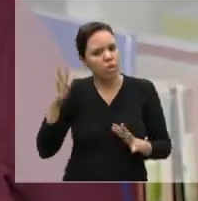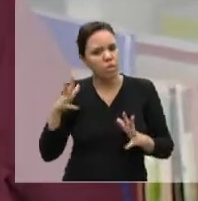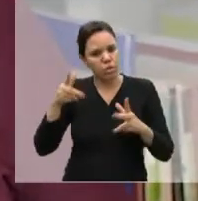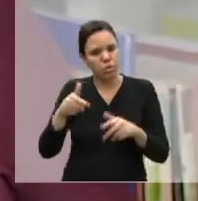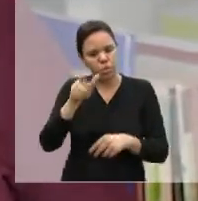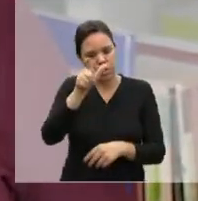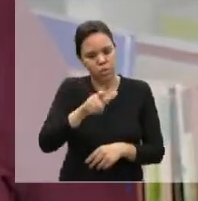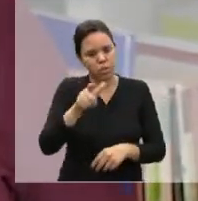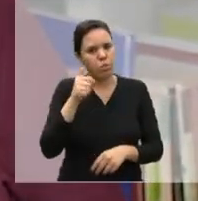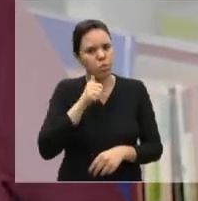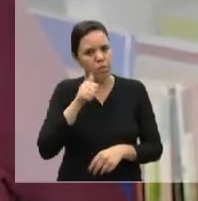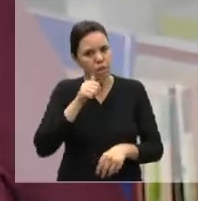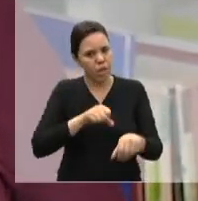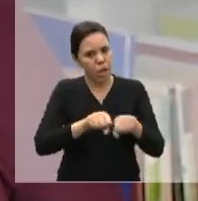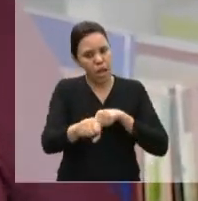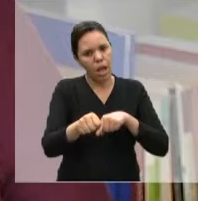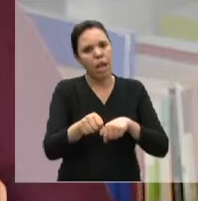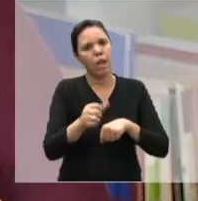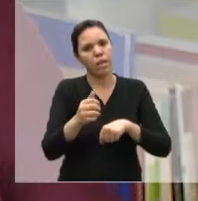meninas do ensino fundamental.